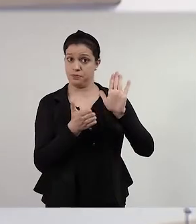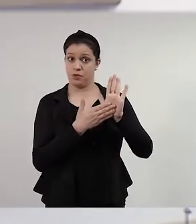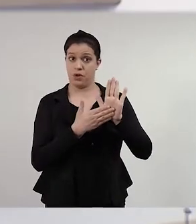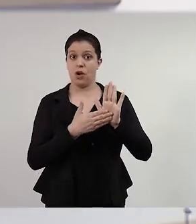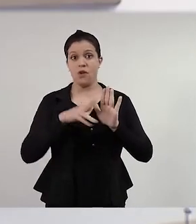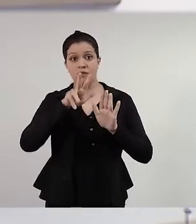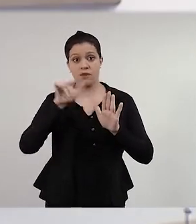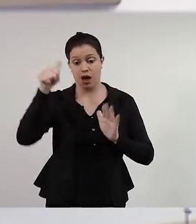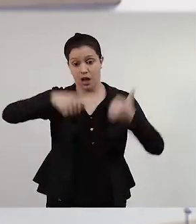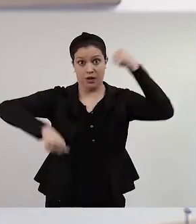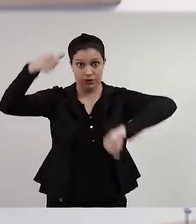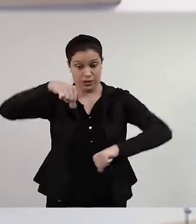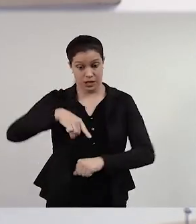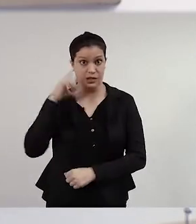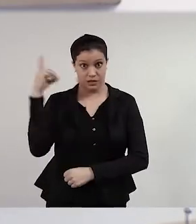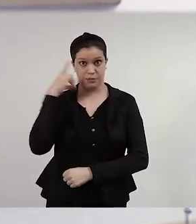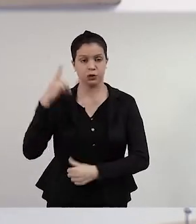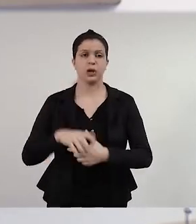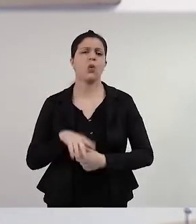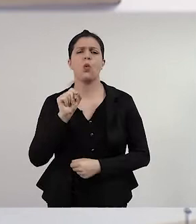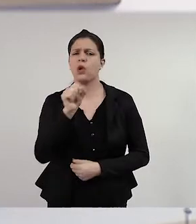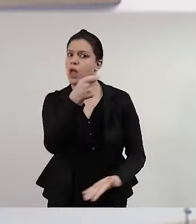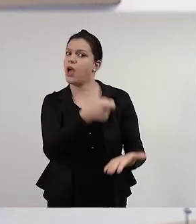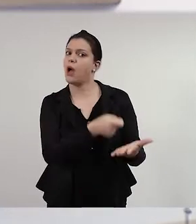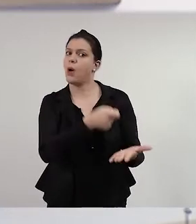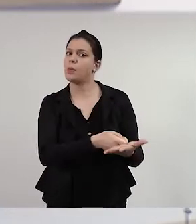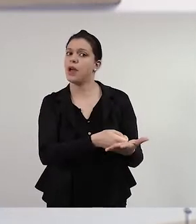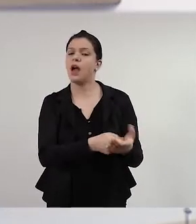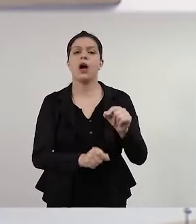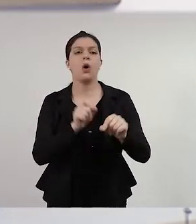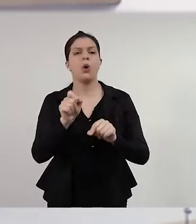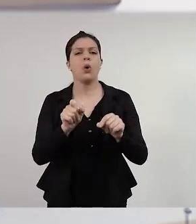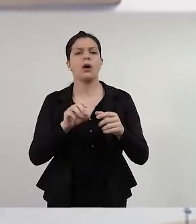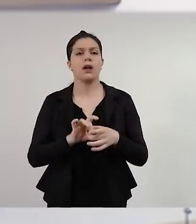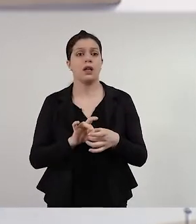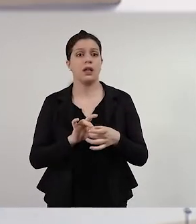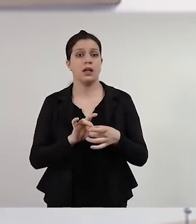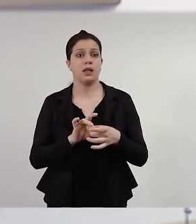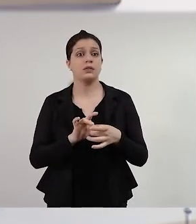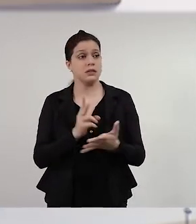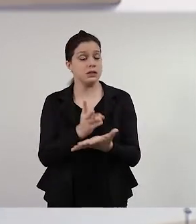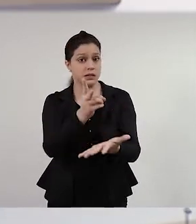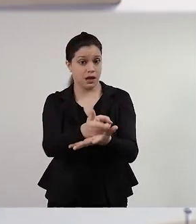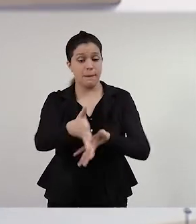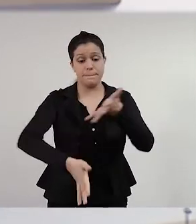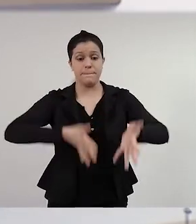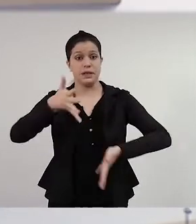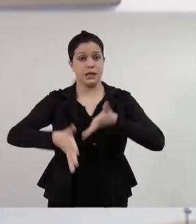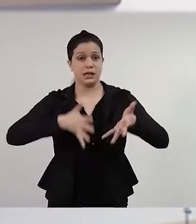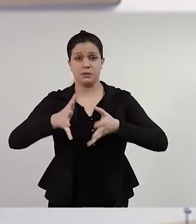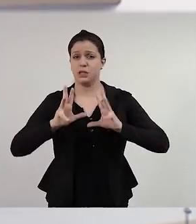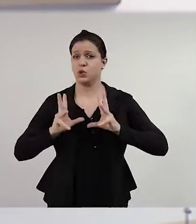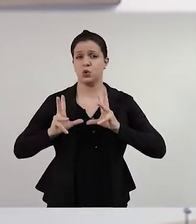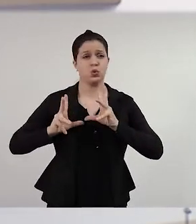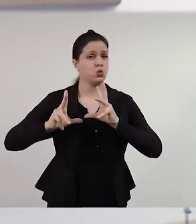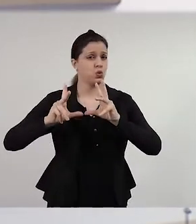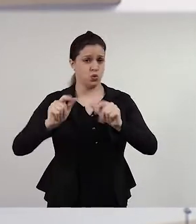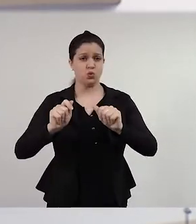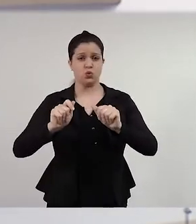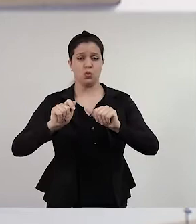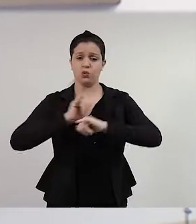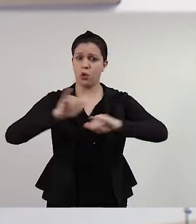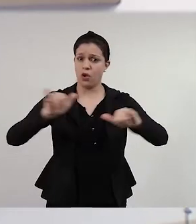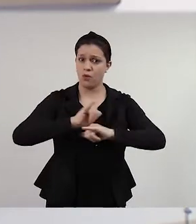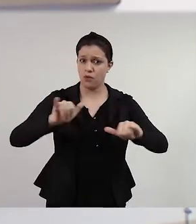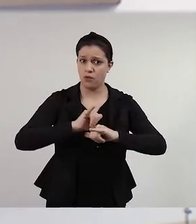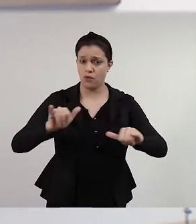Proposta que passa a ser analisada pelos parlamentares torna obrigatória a disponibilização da língua brasileira de sinais